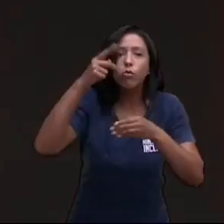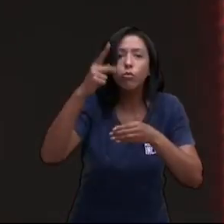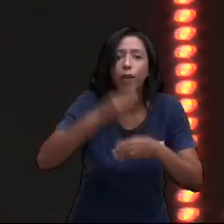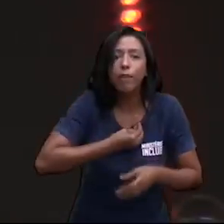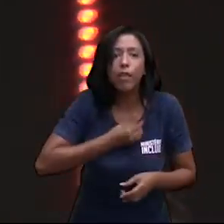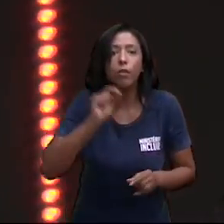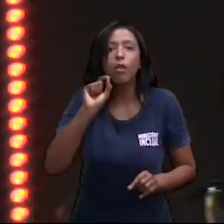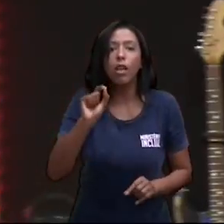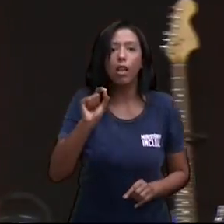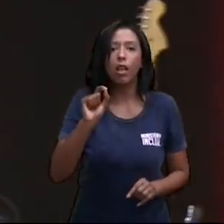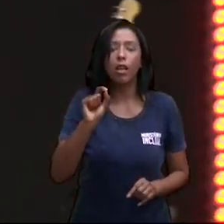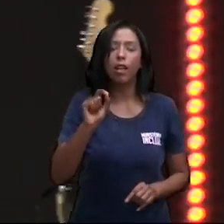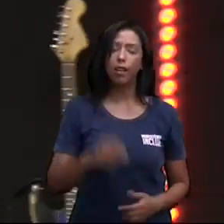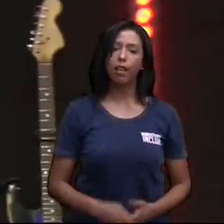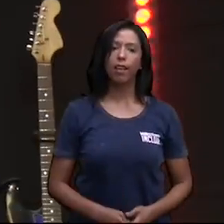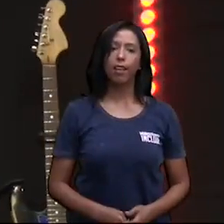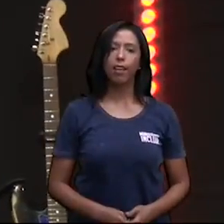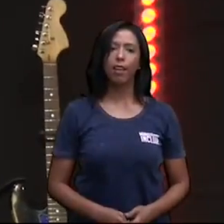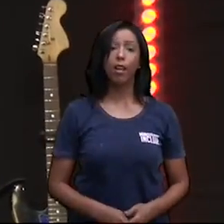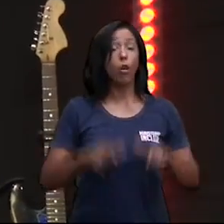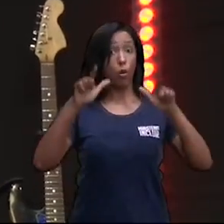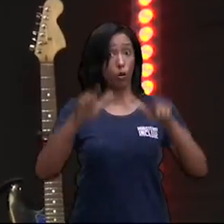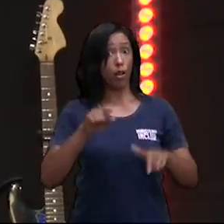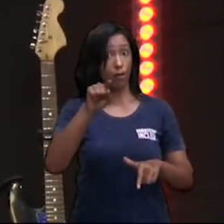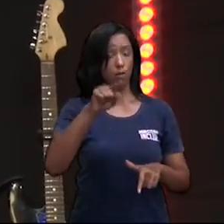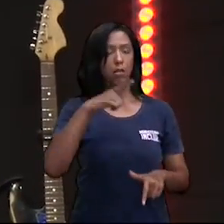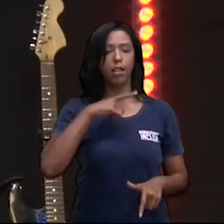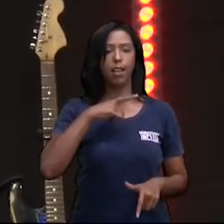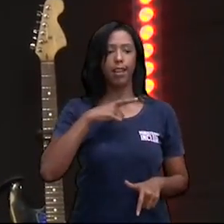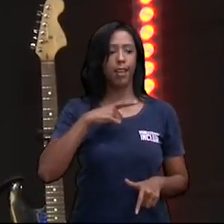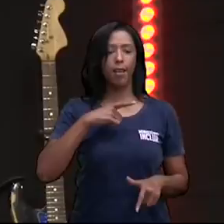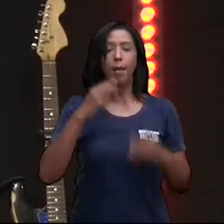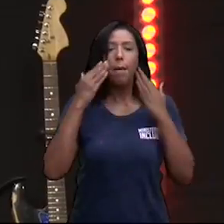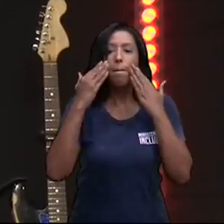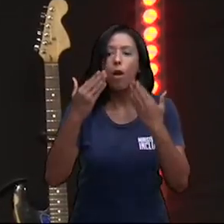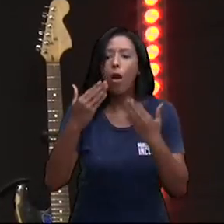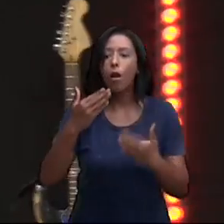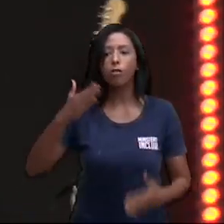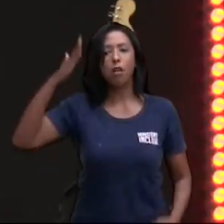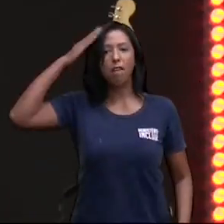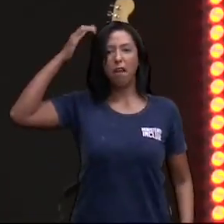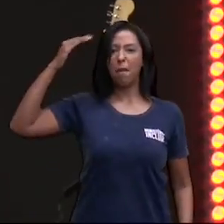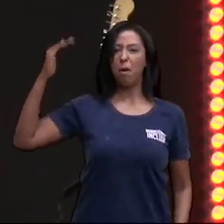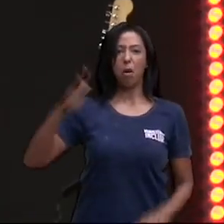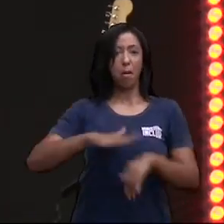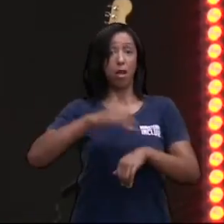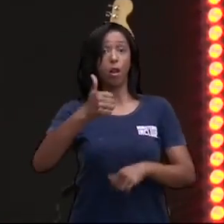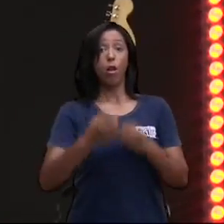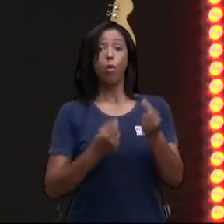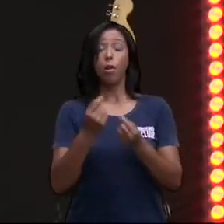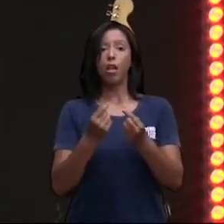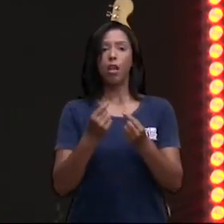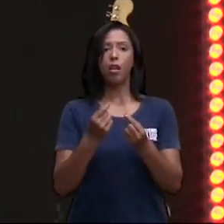melhor púlpito e o teu lugar de sucesso é o teu melhor púlpito é o lugar mais